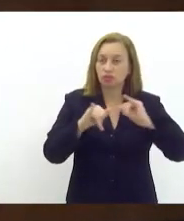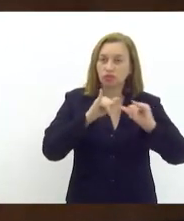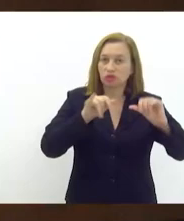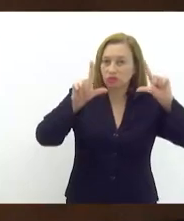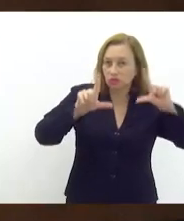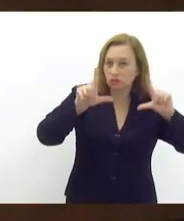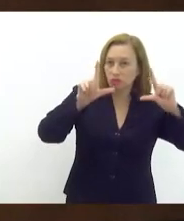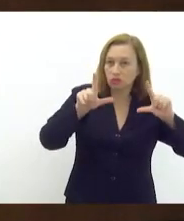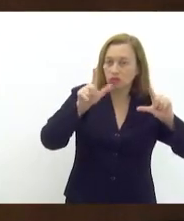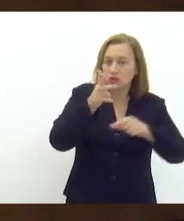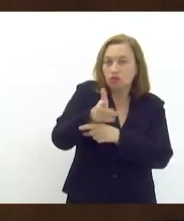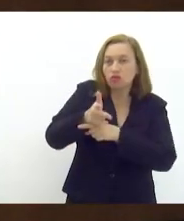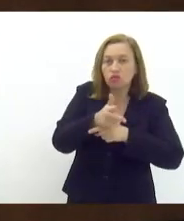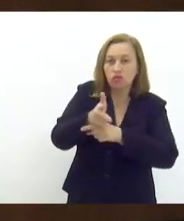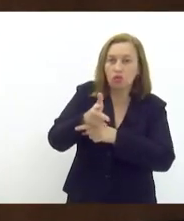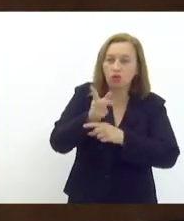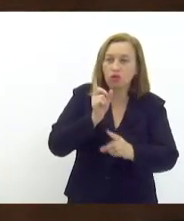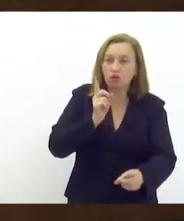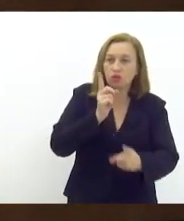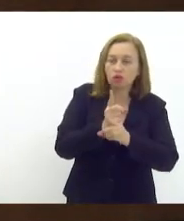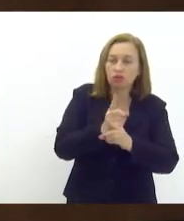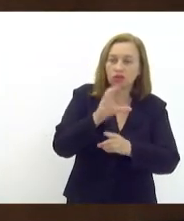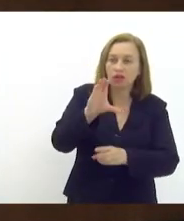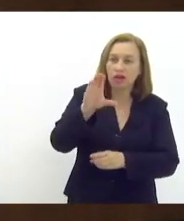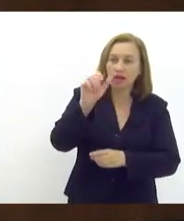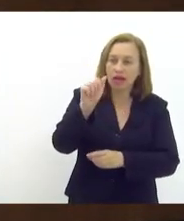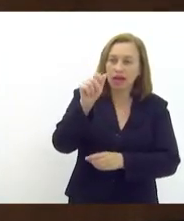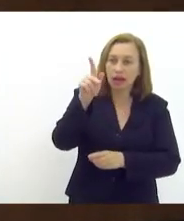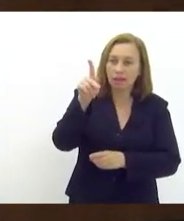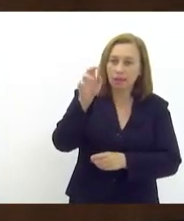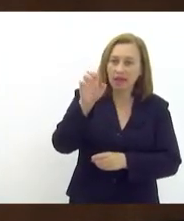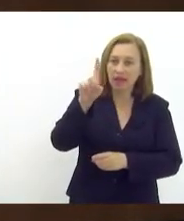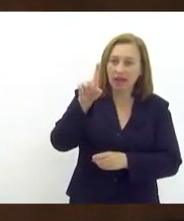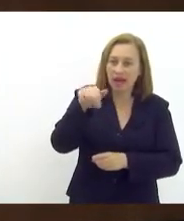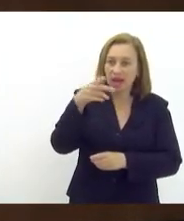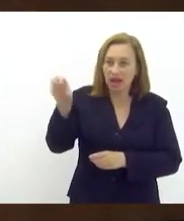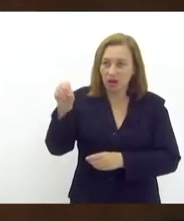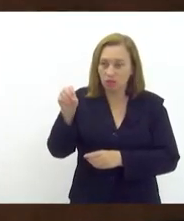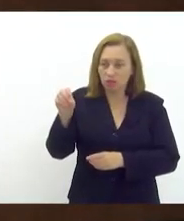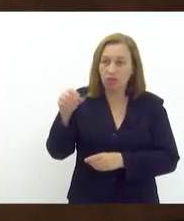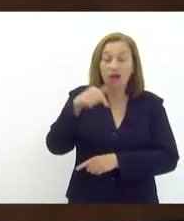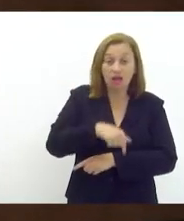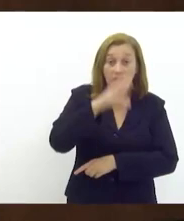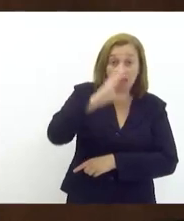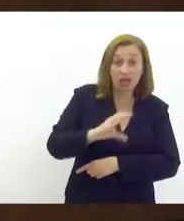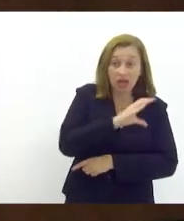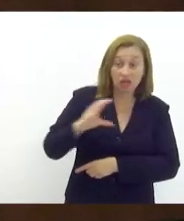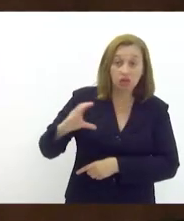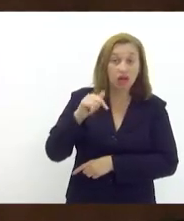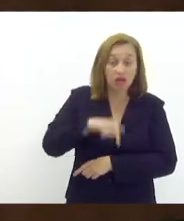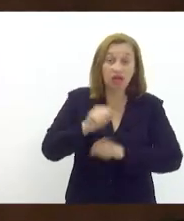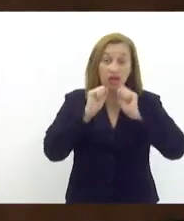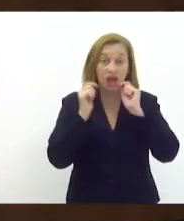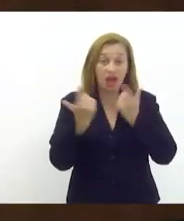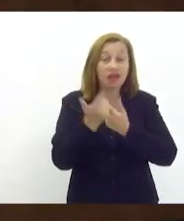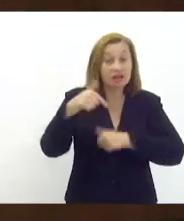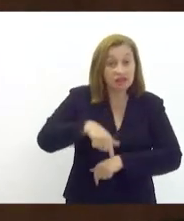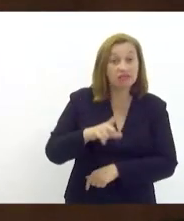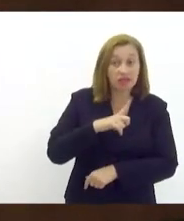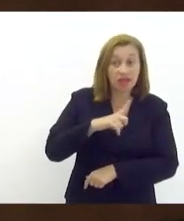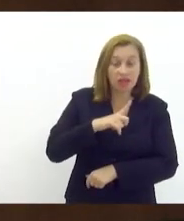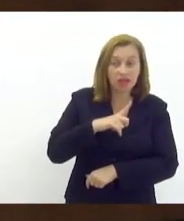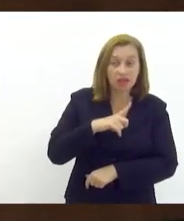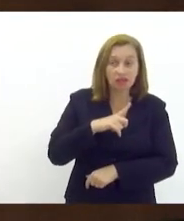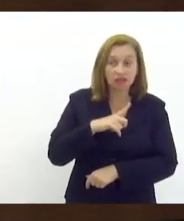filmou eles aqui encontrando um Capelão católico aqui da Assembleia Assembleia tem uma Capelania e